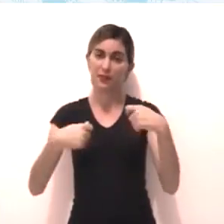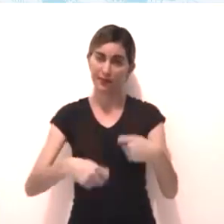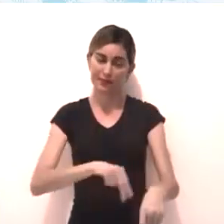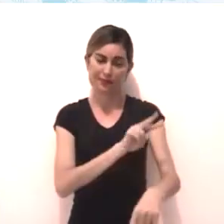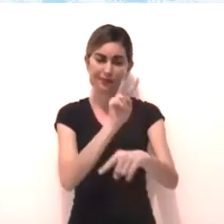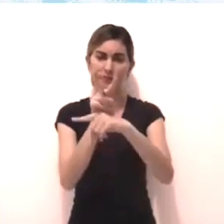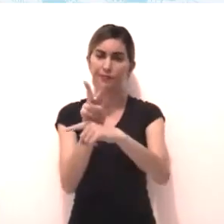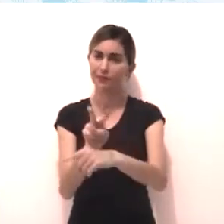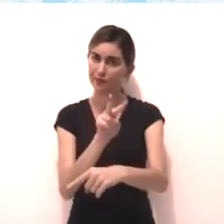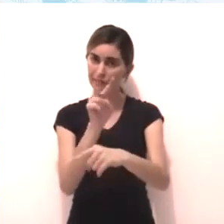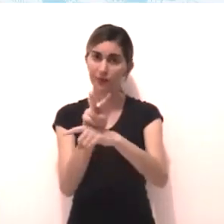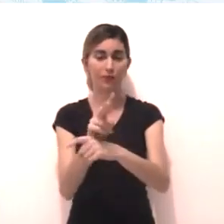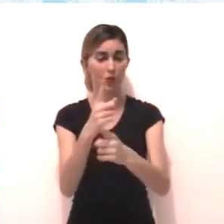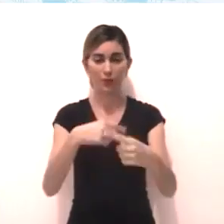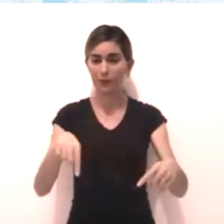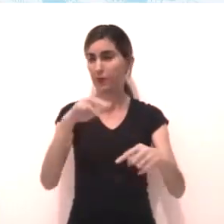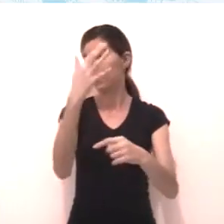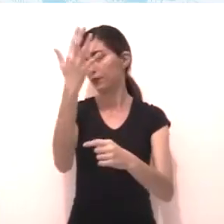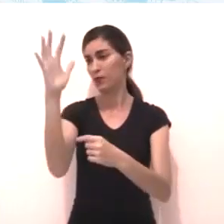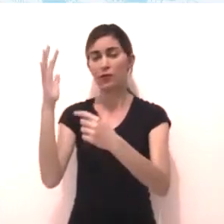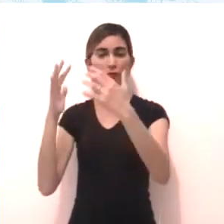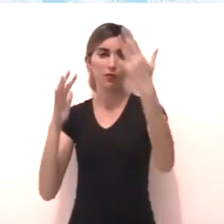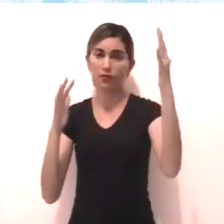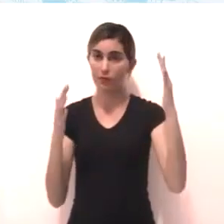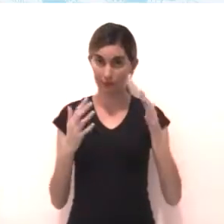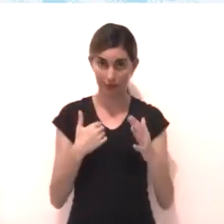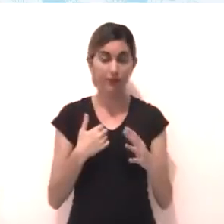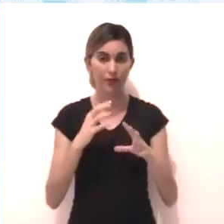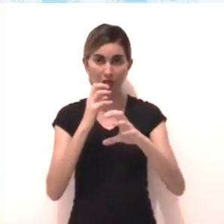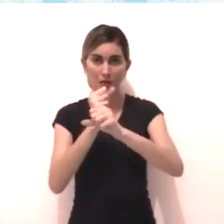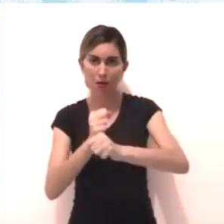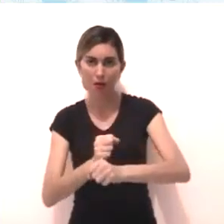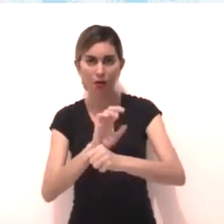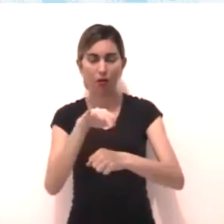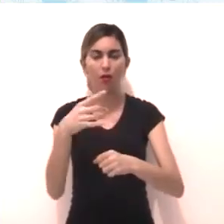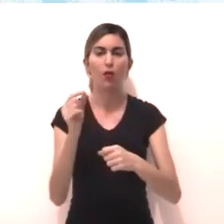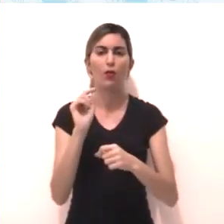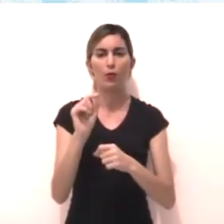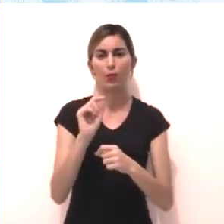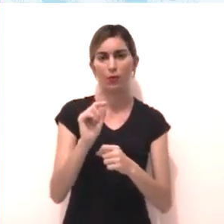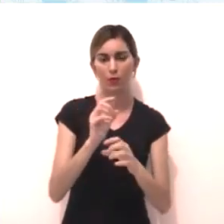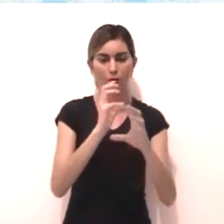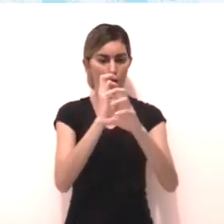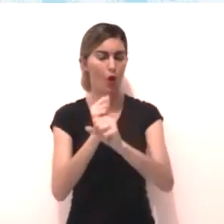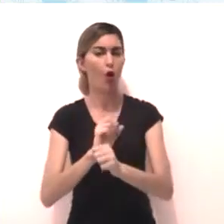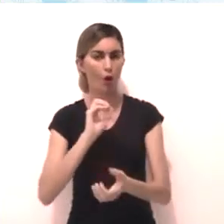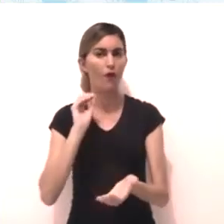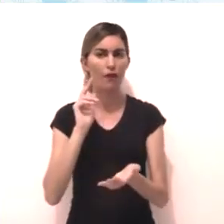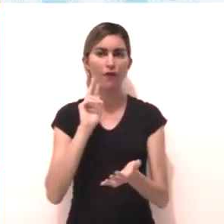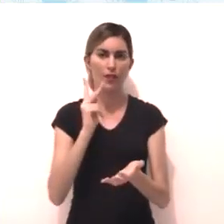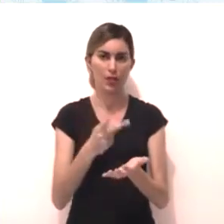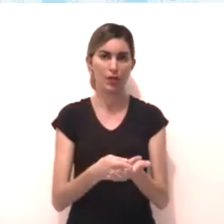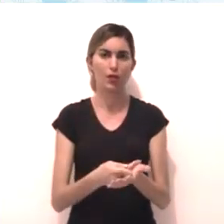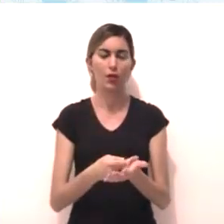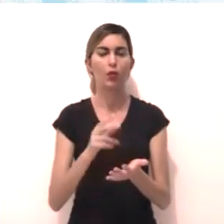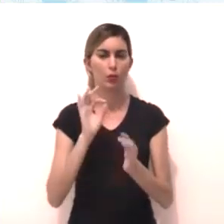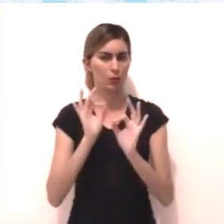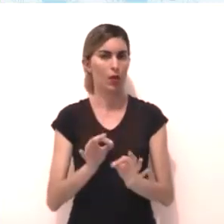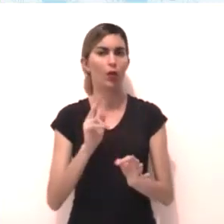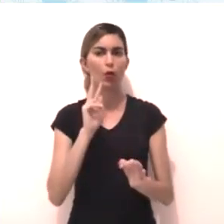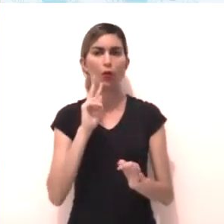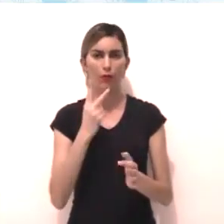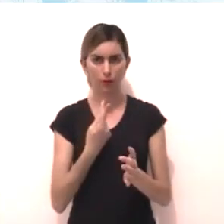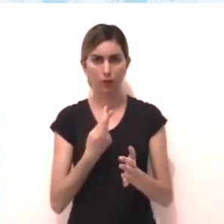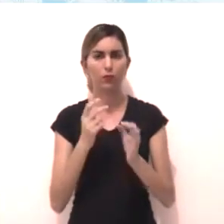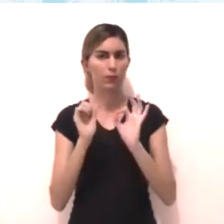para proteger as nossas florestas, né? Esses dados, eles são dados oficiais, né? Como eu sempre